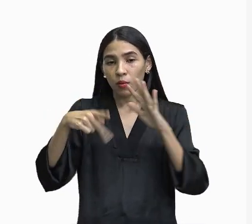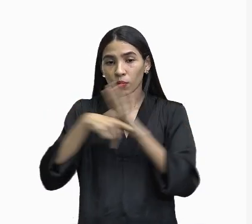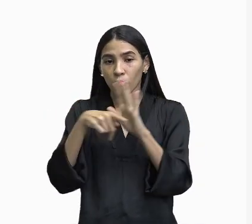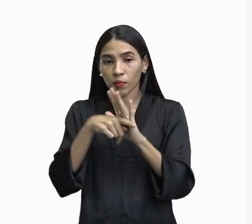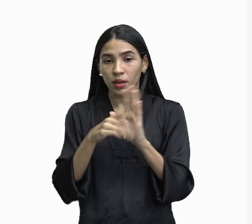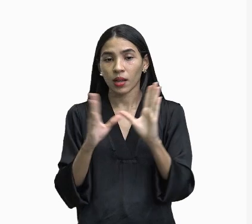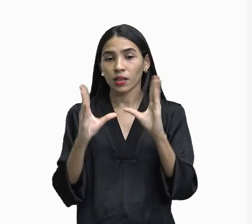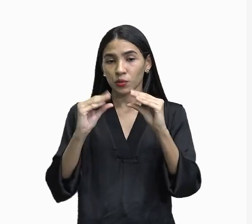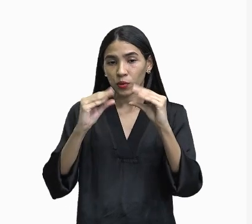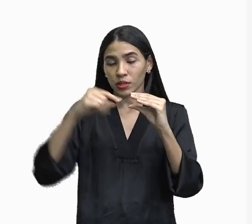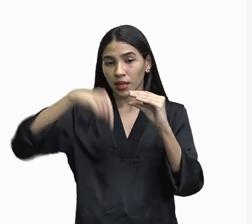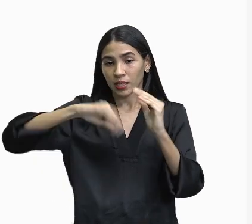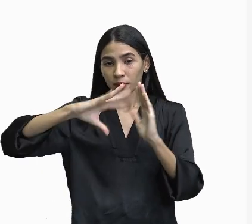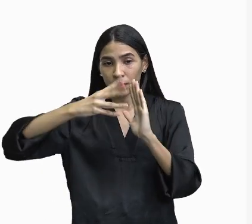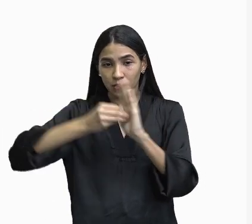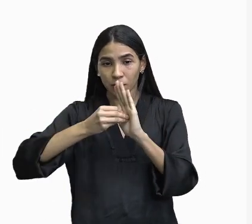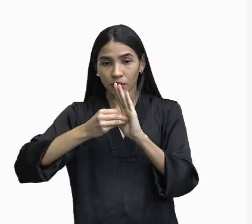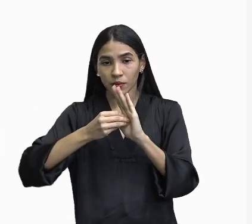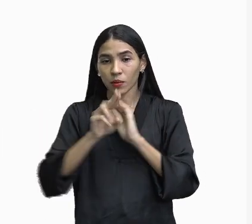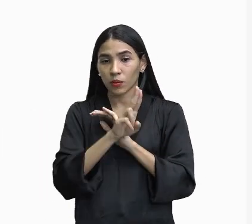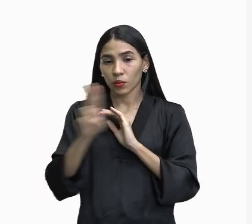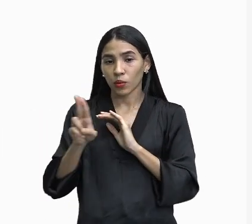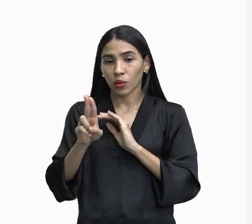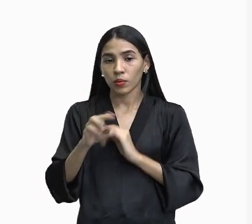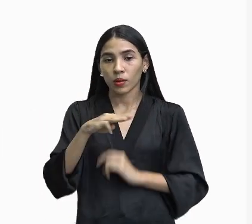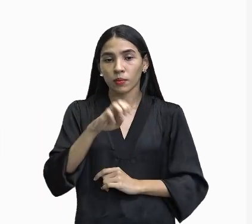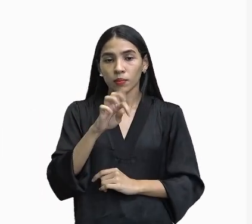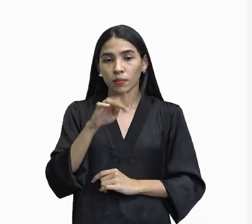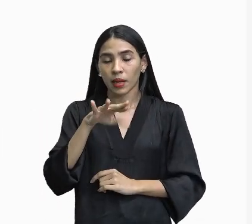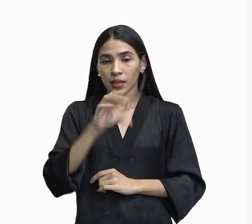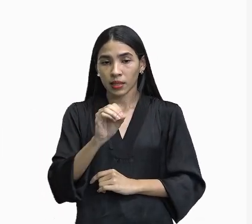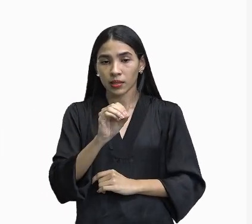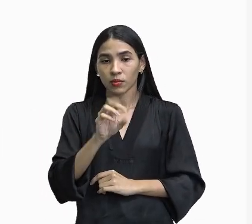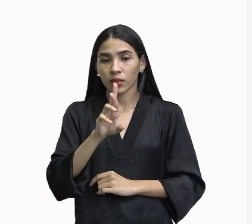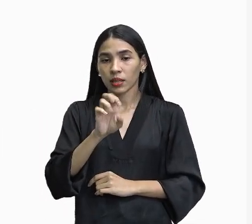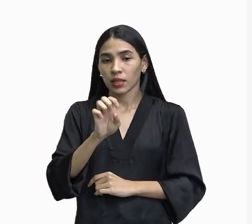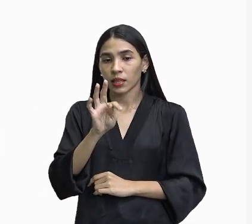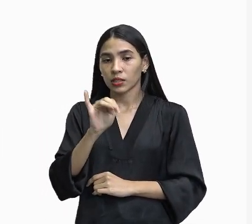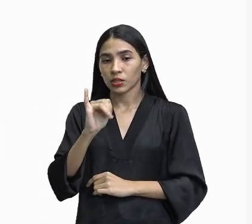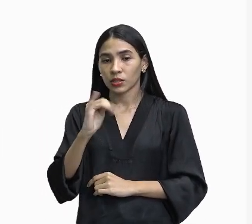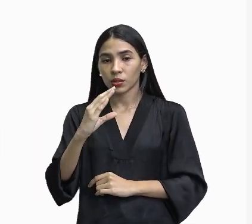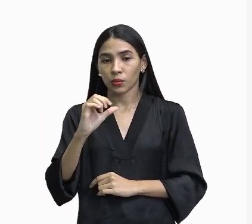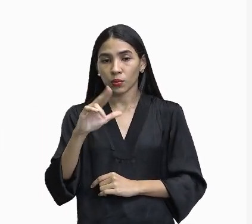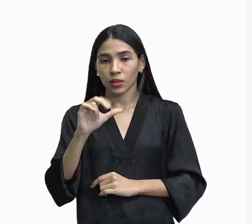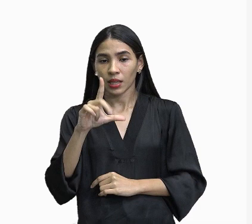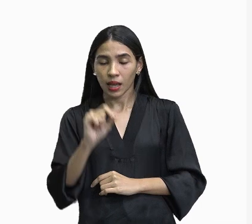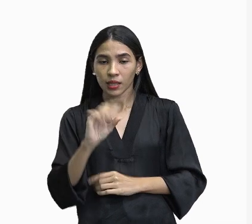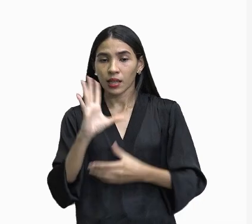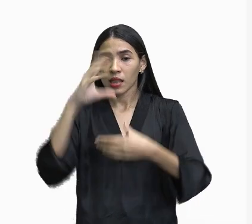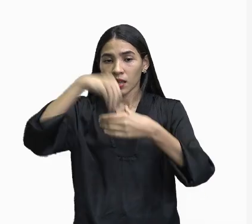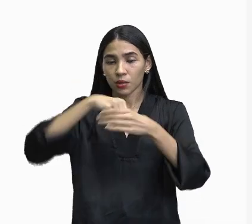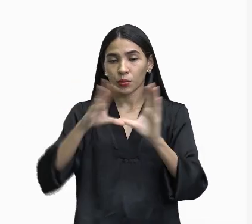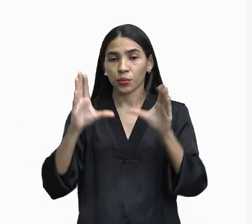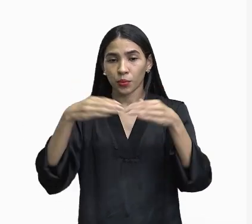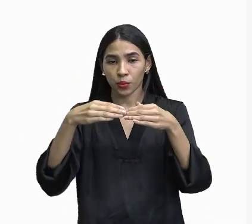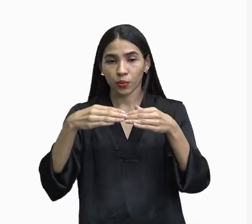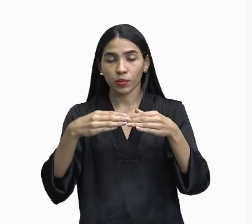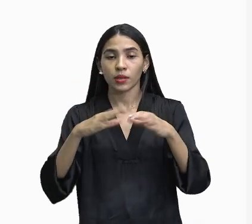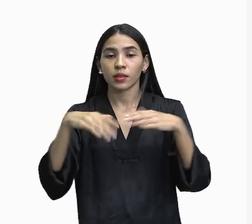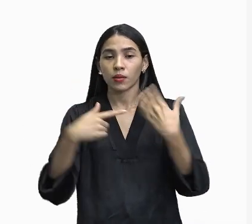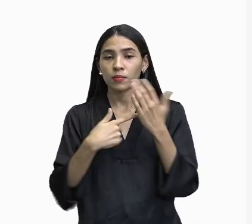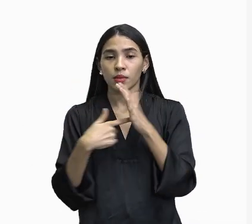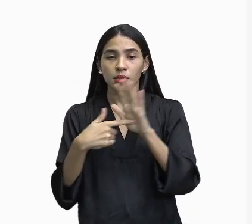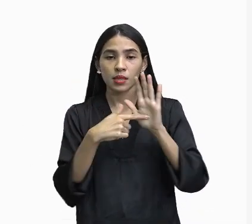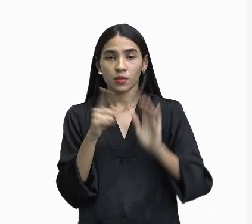daqui da nossa região. Ela é chamada de Metânia reticulata e ela integra esse grupo. Então, trago aí para vocês